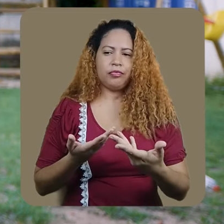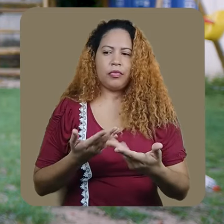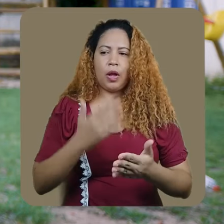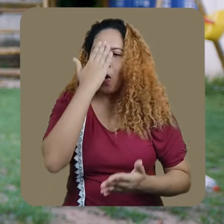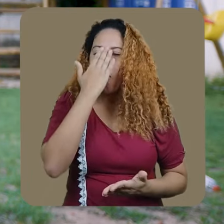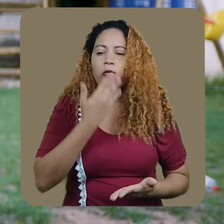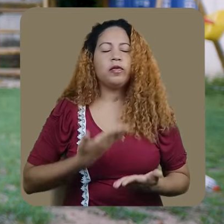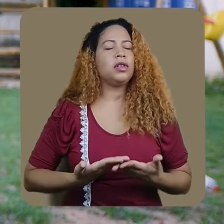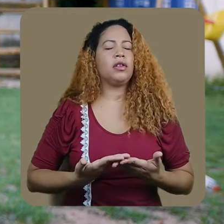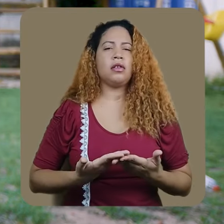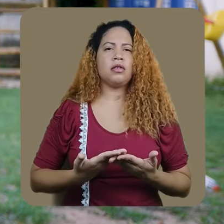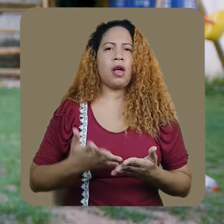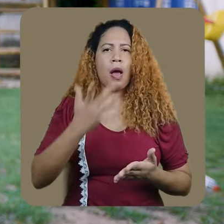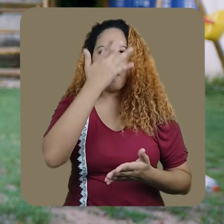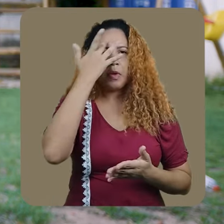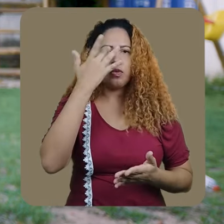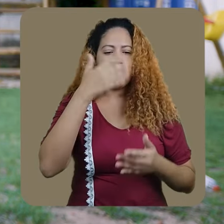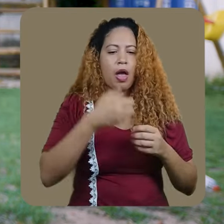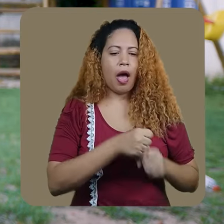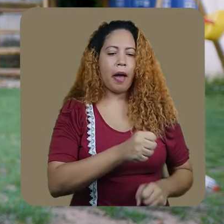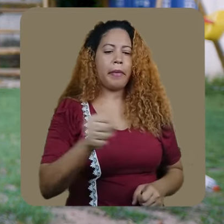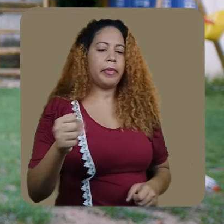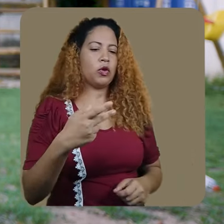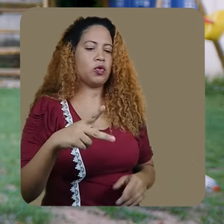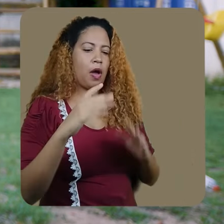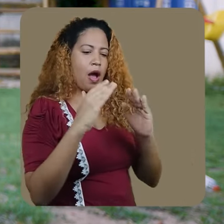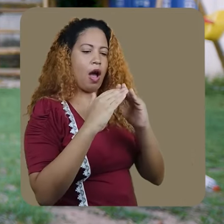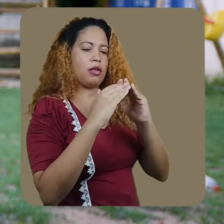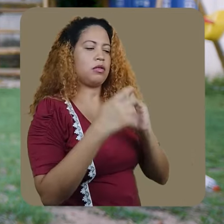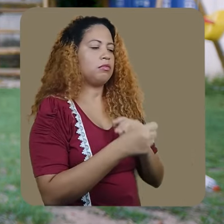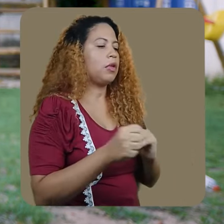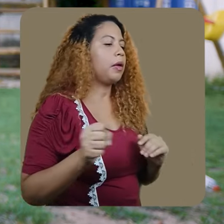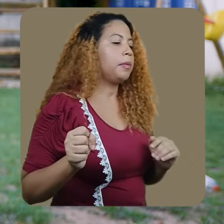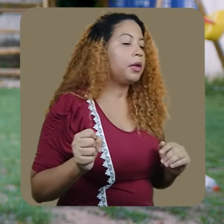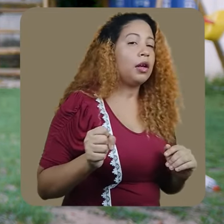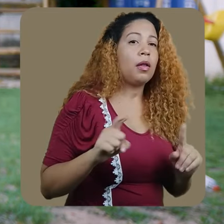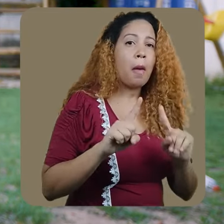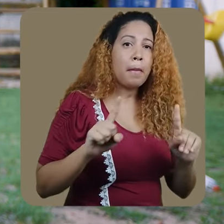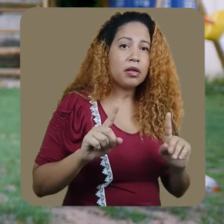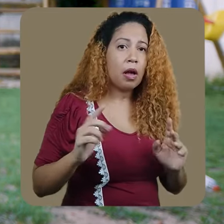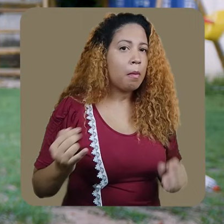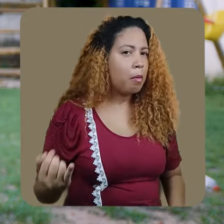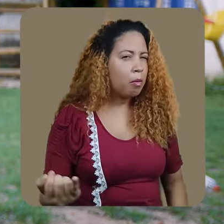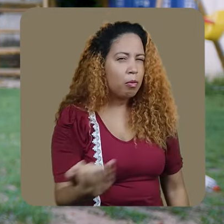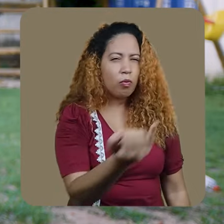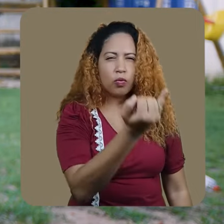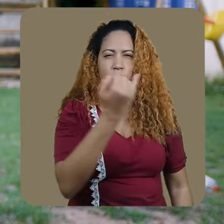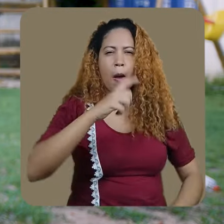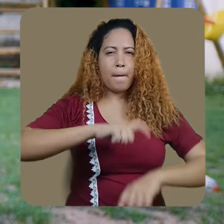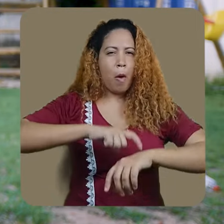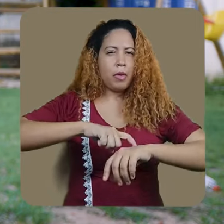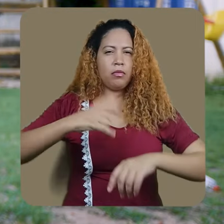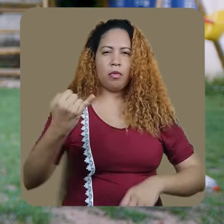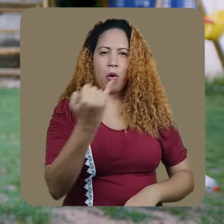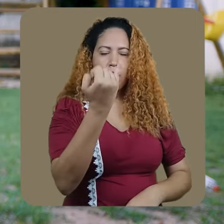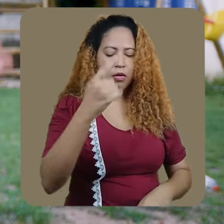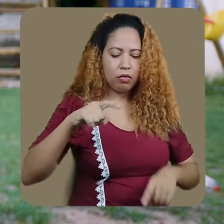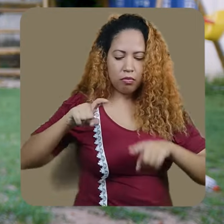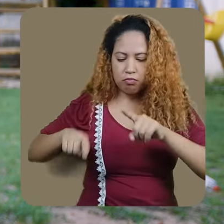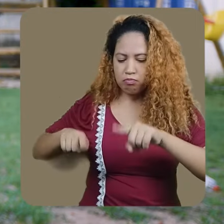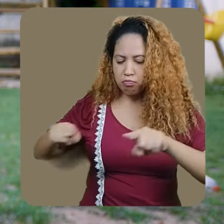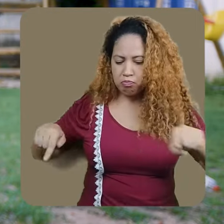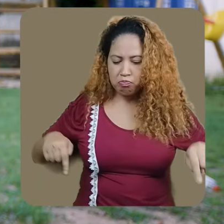troca, na confiança. Então, a pessoa está abrindo a porta da casa dela para a gente e aquilo é tão valioso, né?